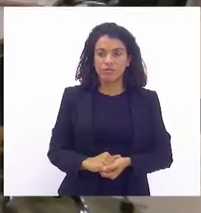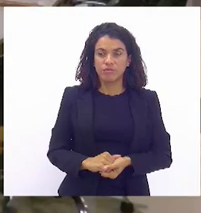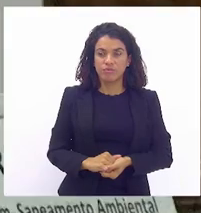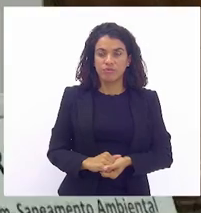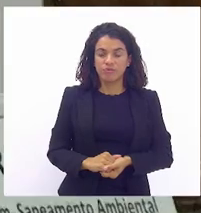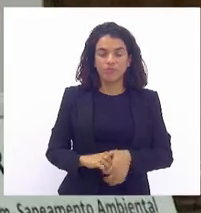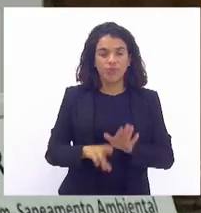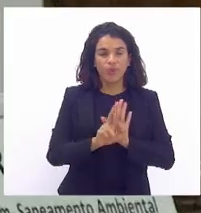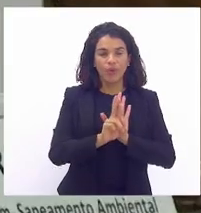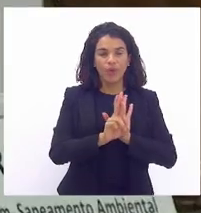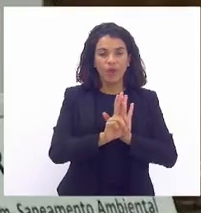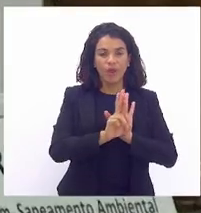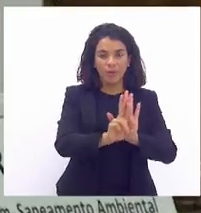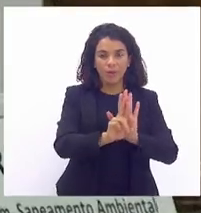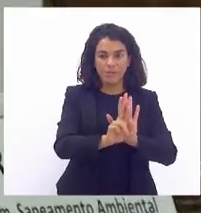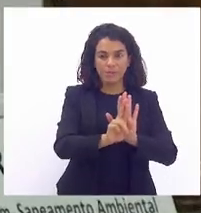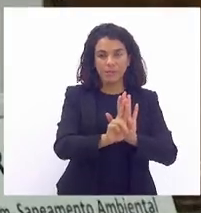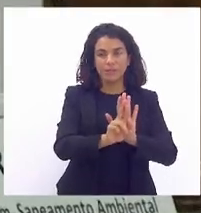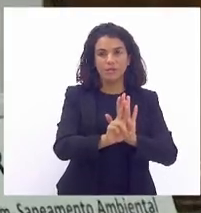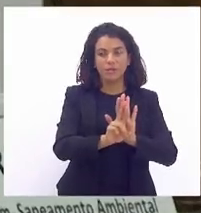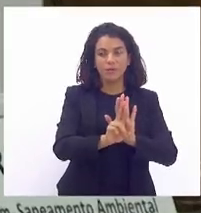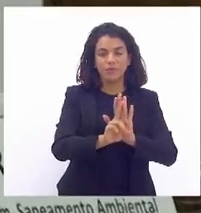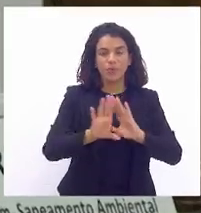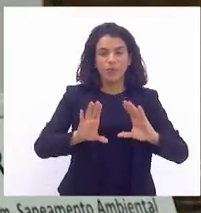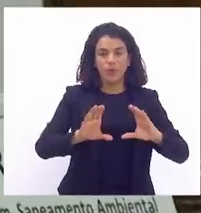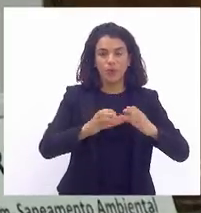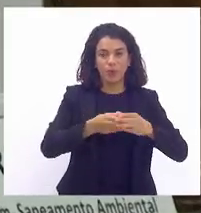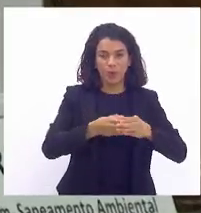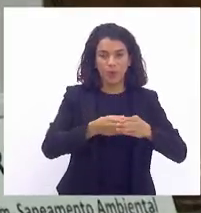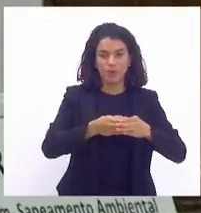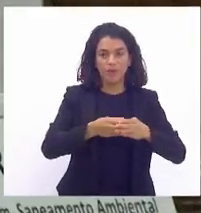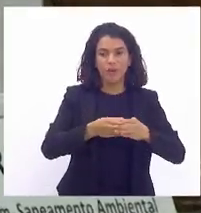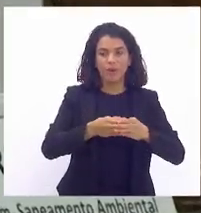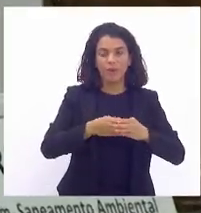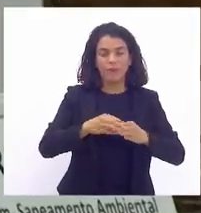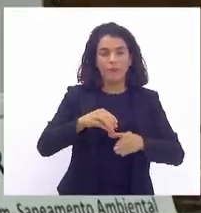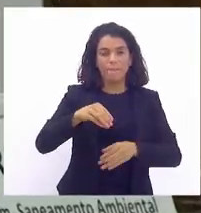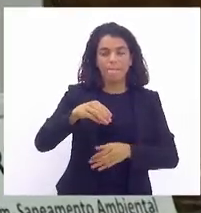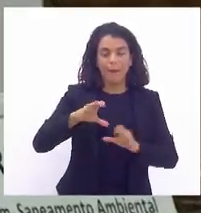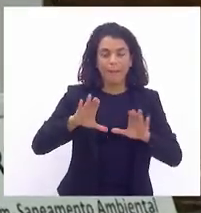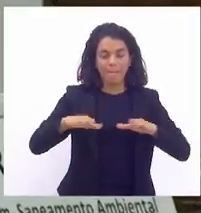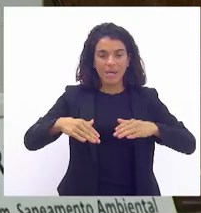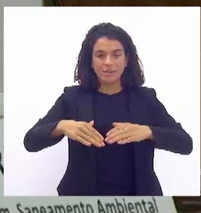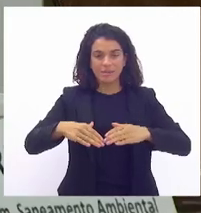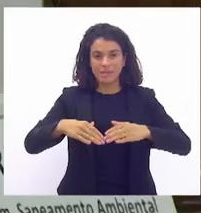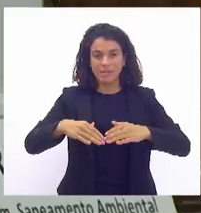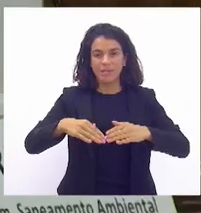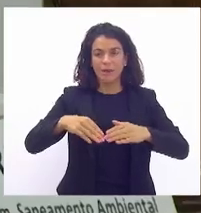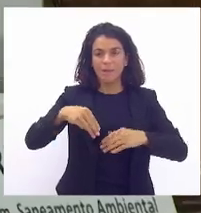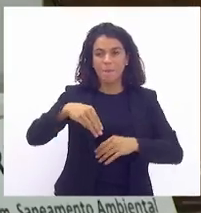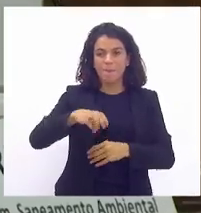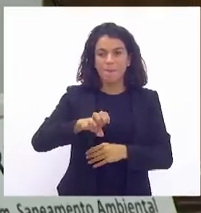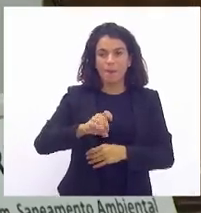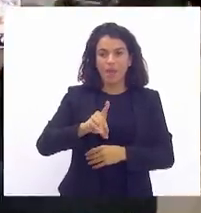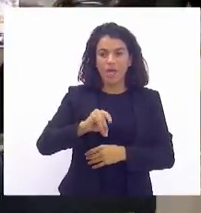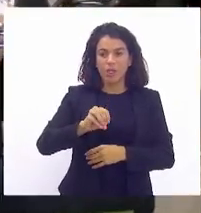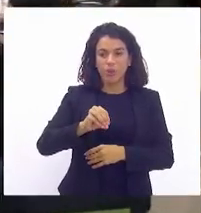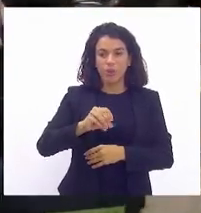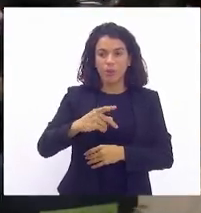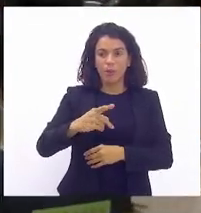O representante do Comitê de Bacia do Médio Paraíba do Sul, Luiz Felipe.